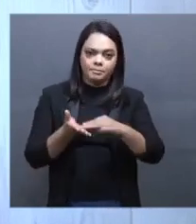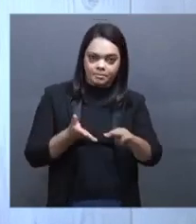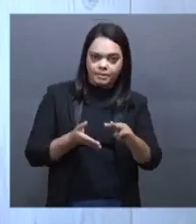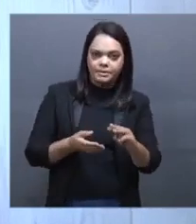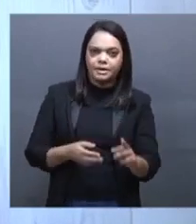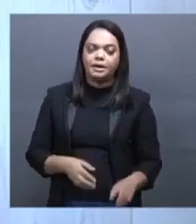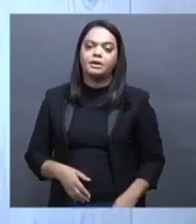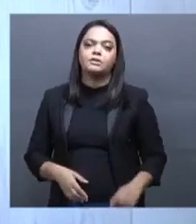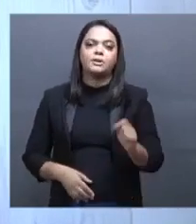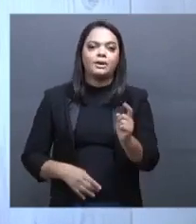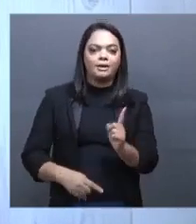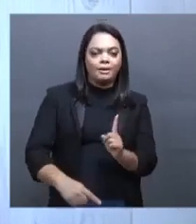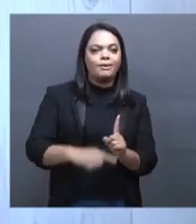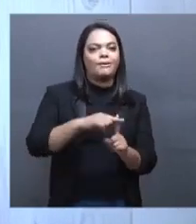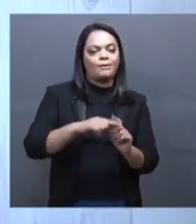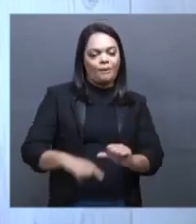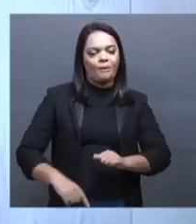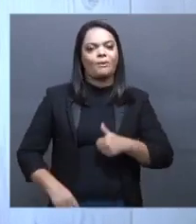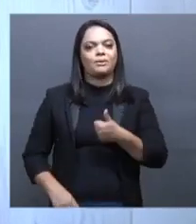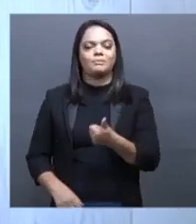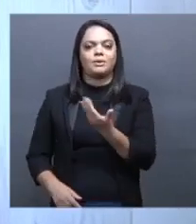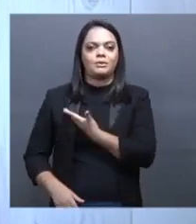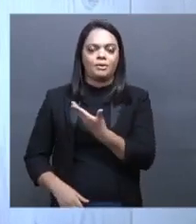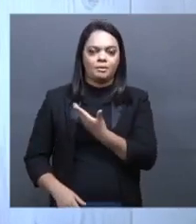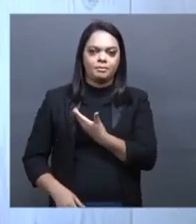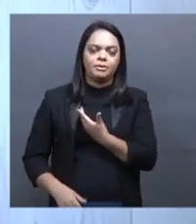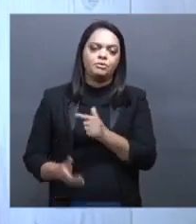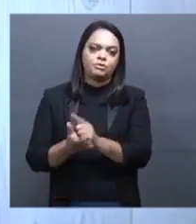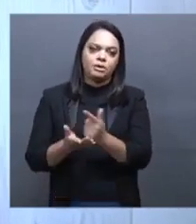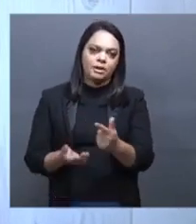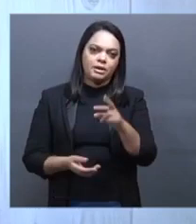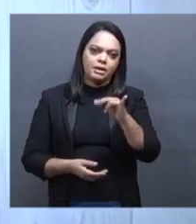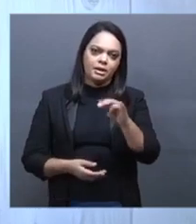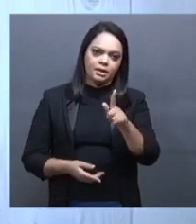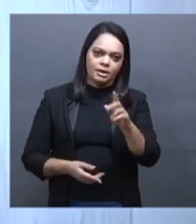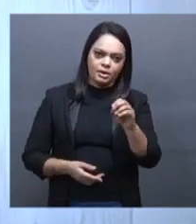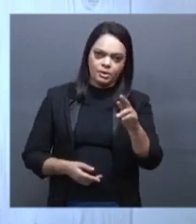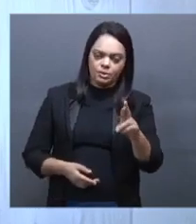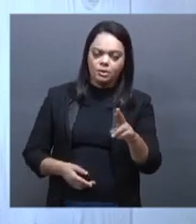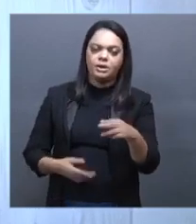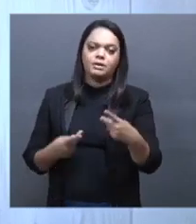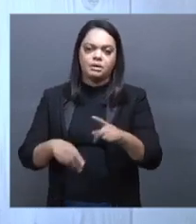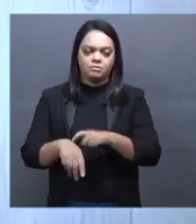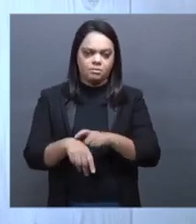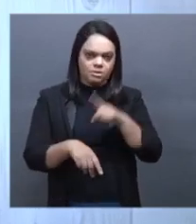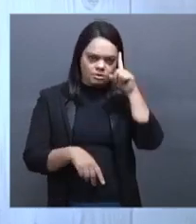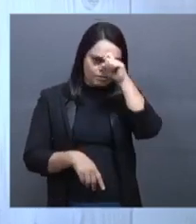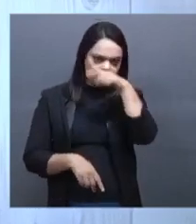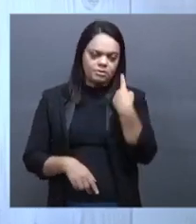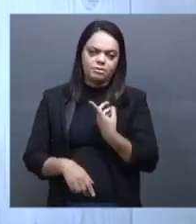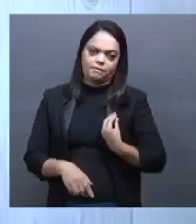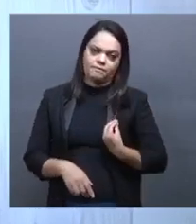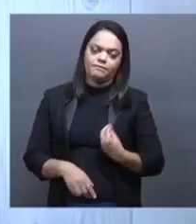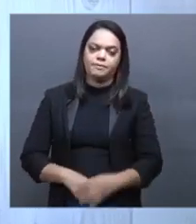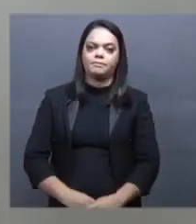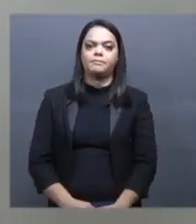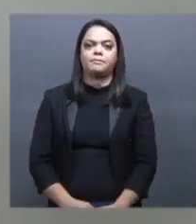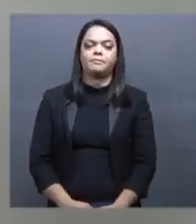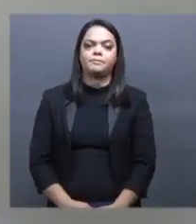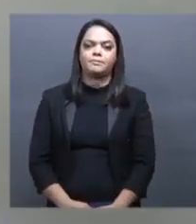de otimismo do nosso colega jornalista Igor Castanheira, nesse momento tão difícil que todos estamos